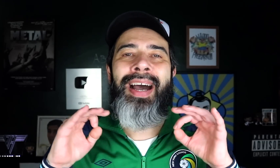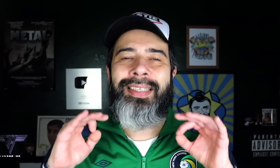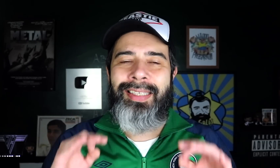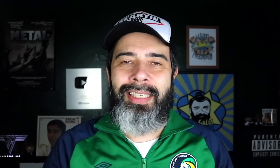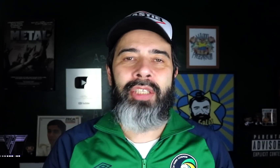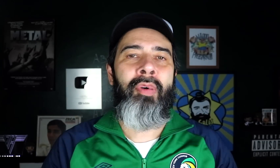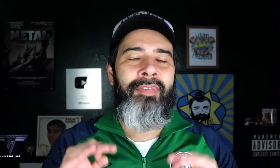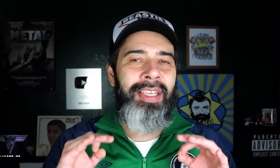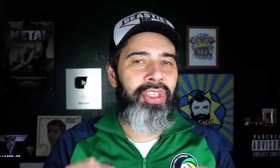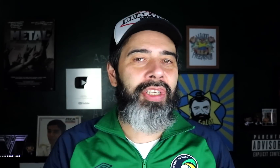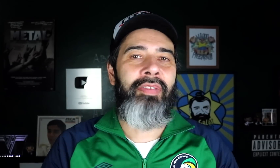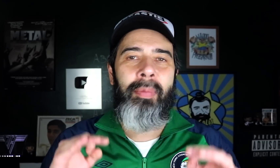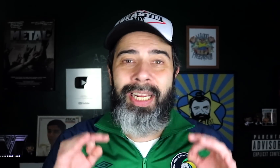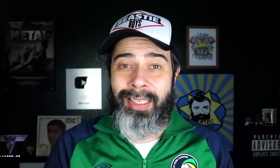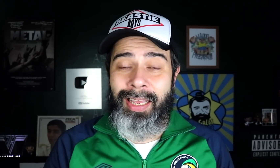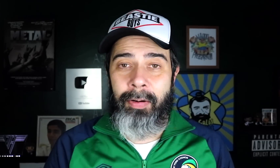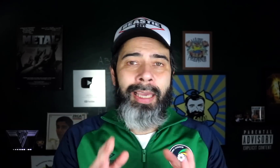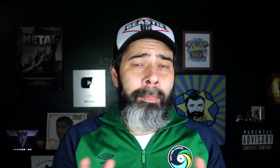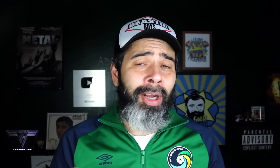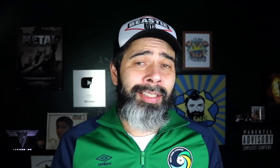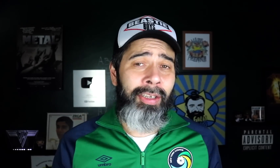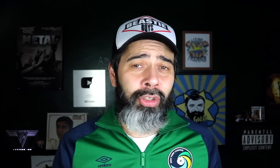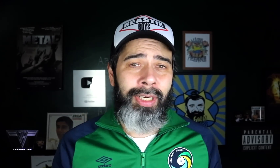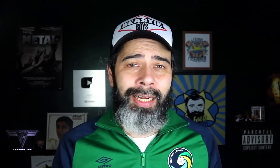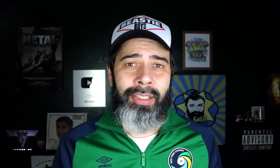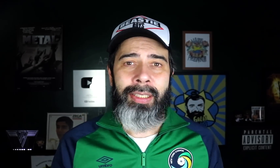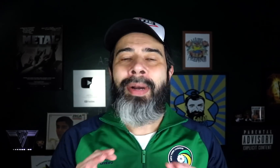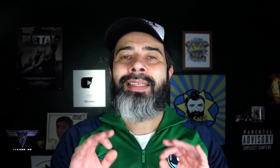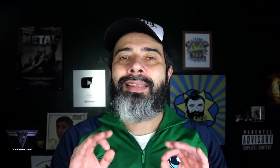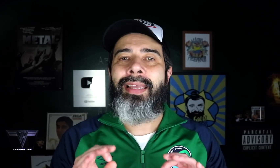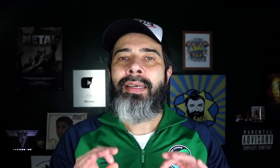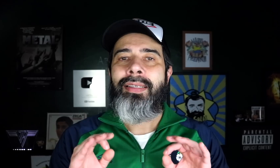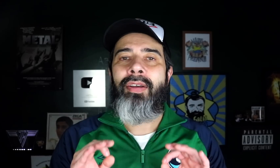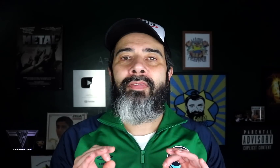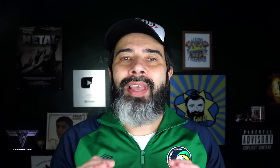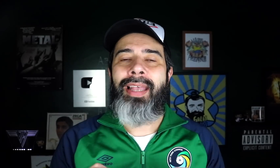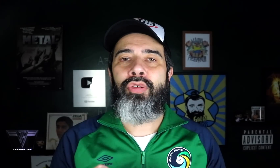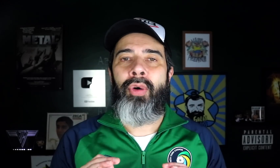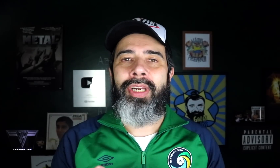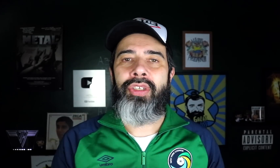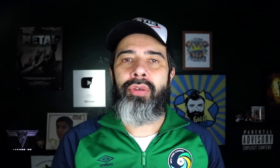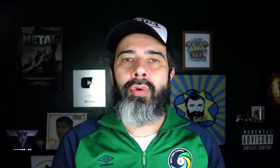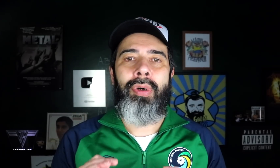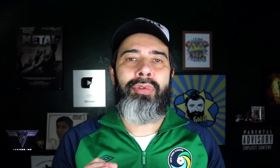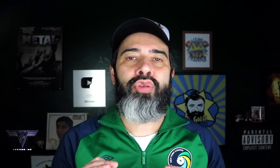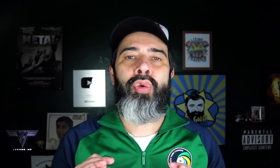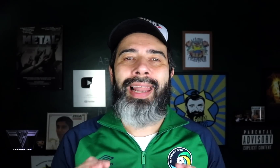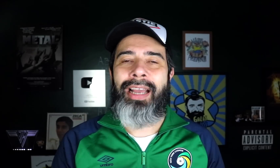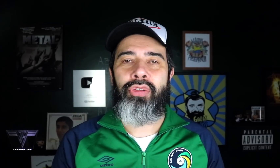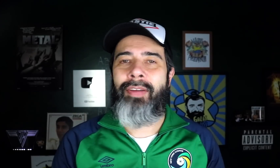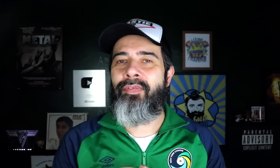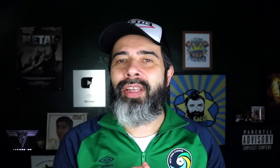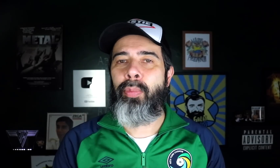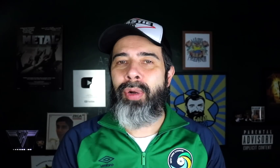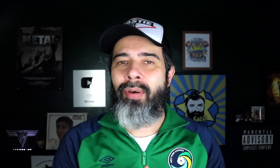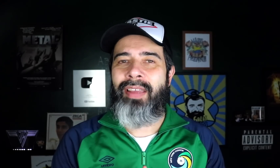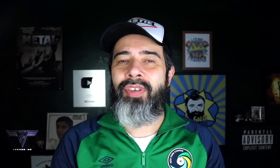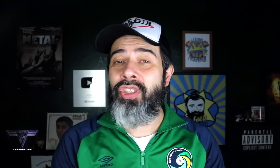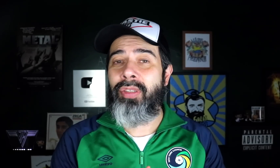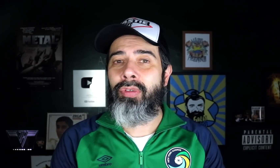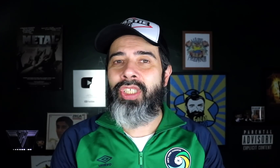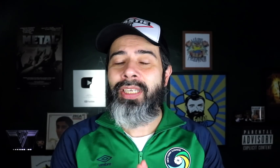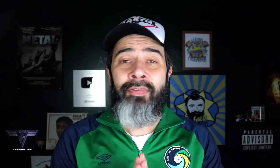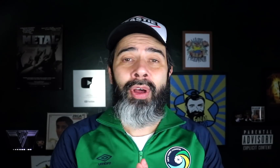tradicional fascismo festivo brasileiro, que pode ser chocante, mas tem seu viés humorístico quando o esculacho é feito por